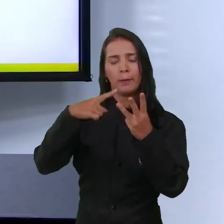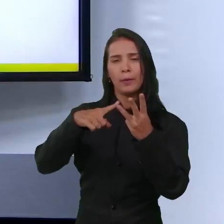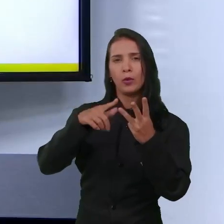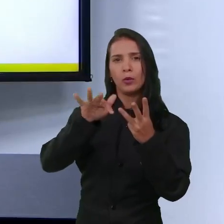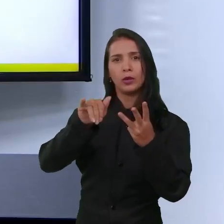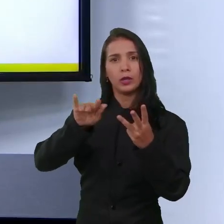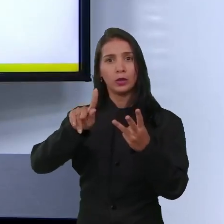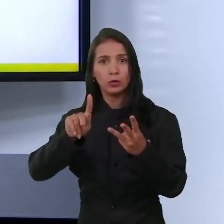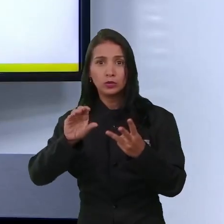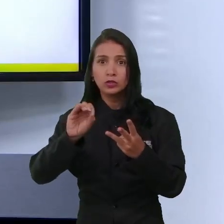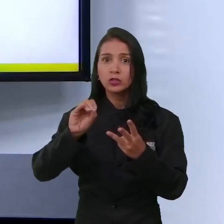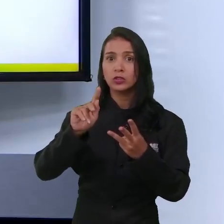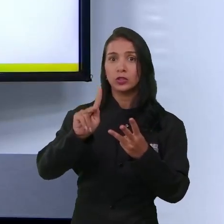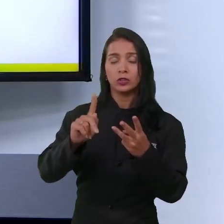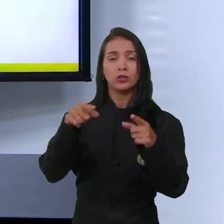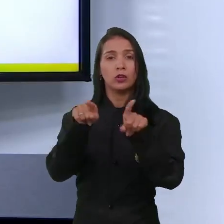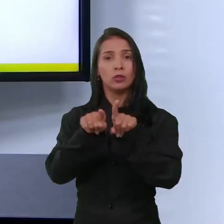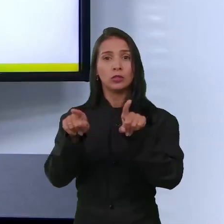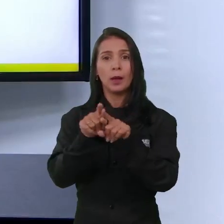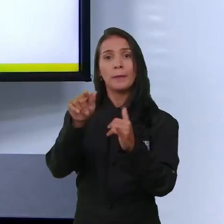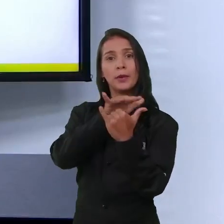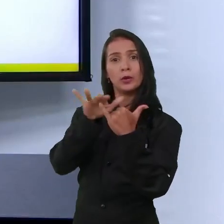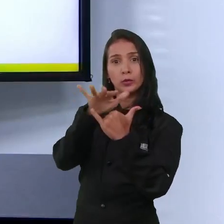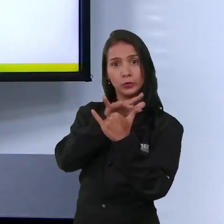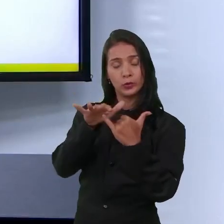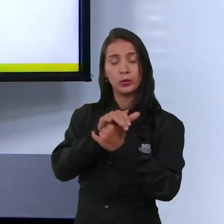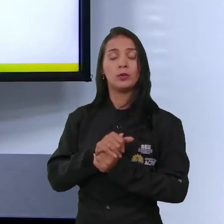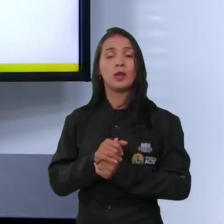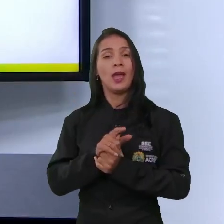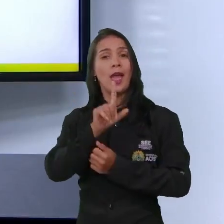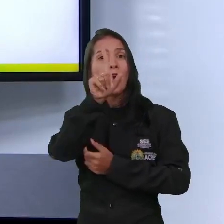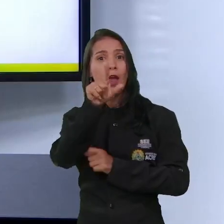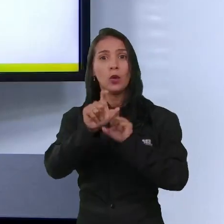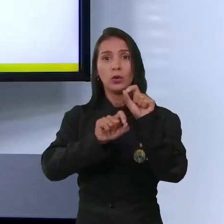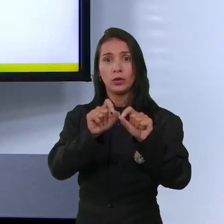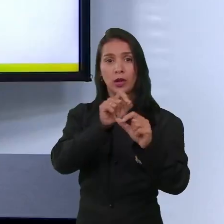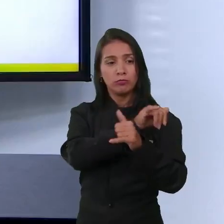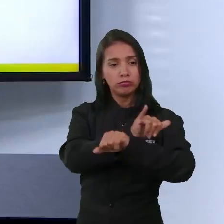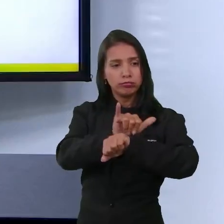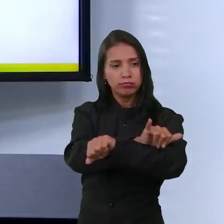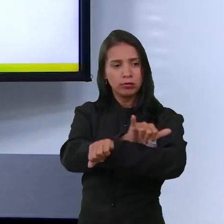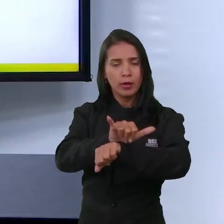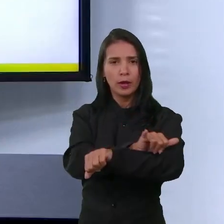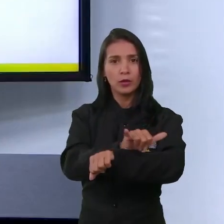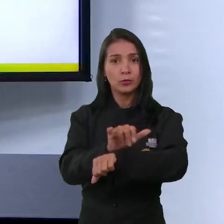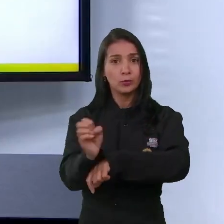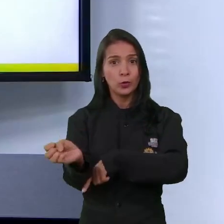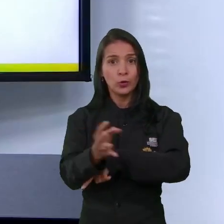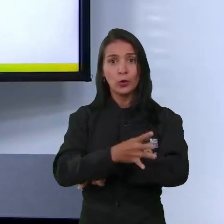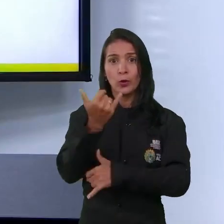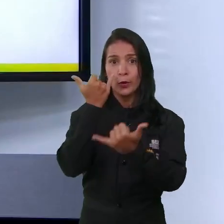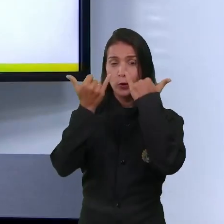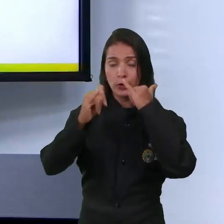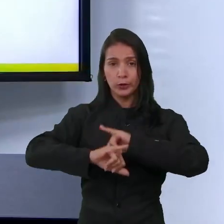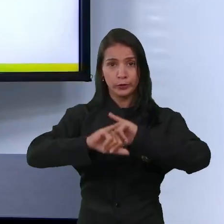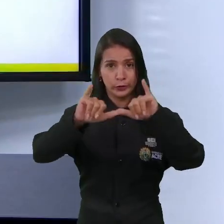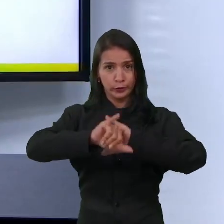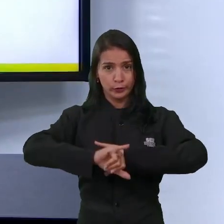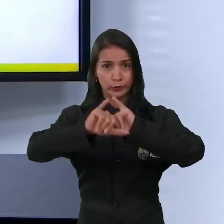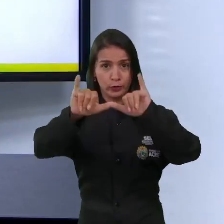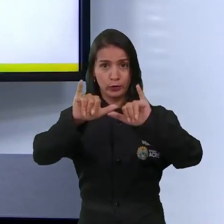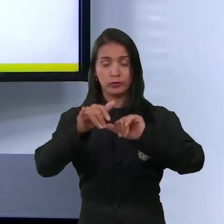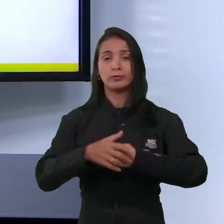o YouTube. Então, tudo isso se tornou novas ferramentas de comunicação. Ou seja, além